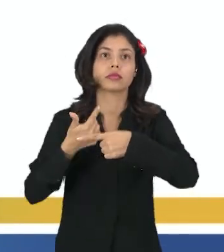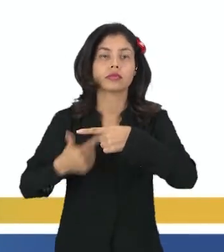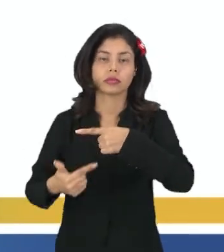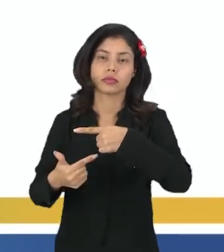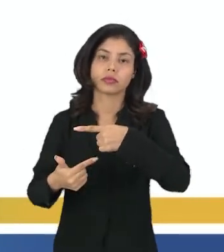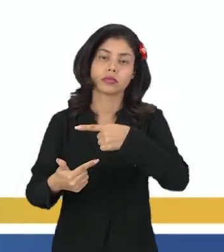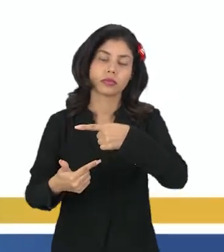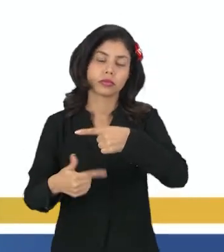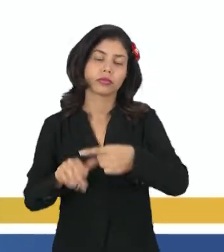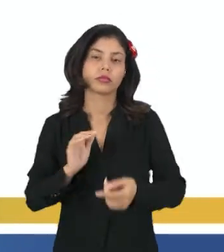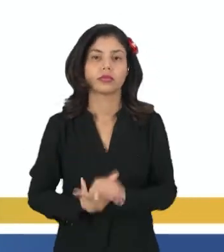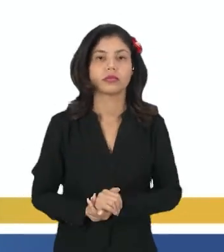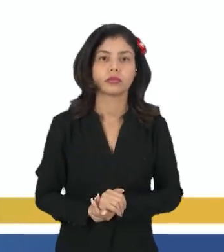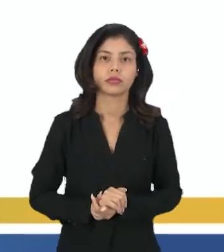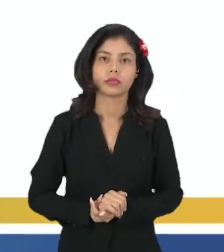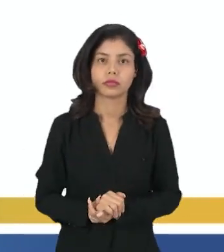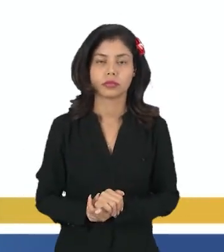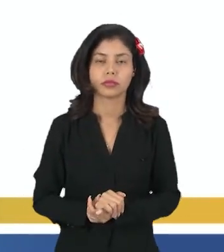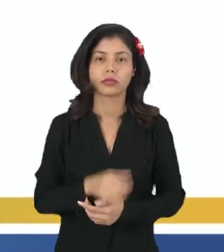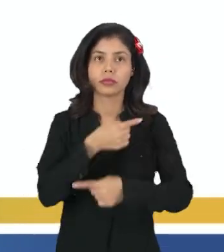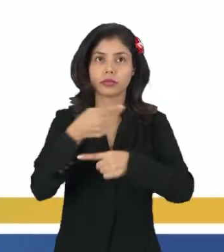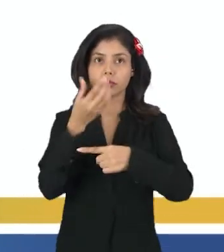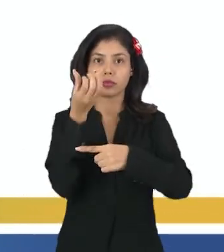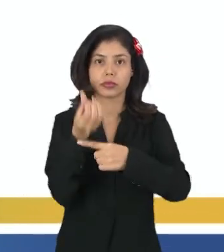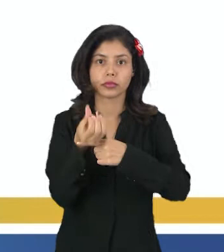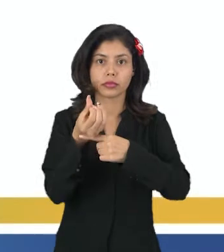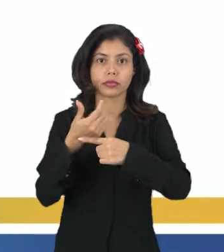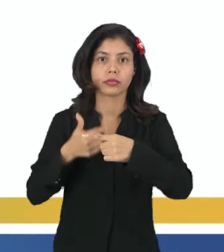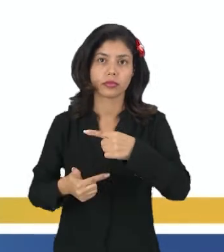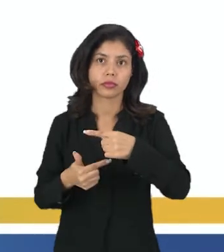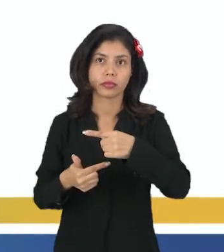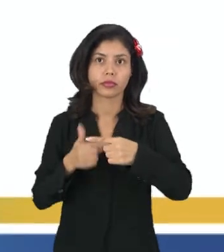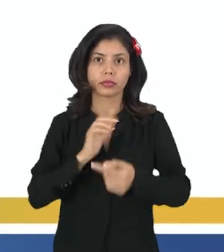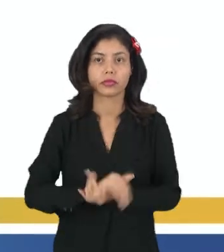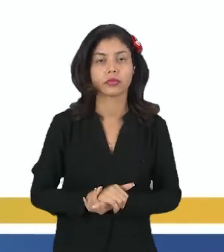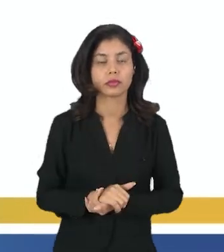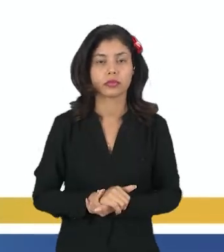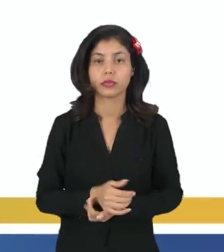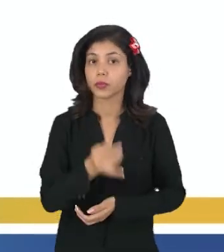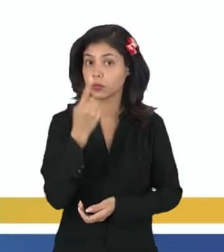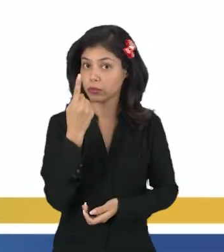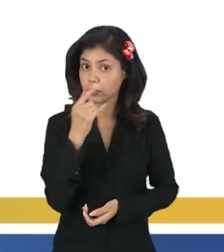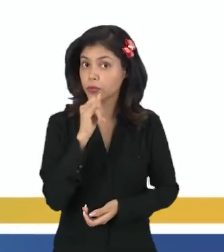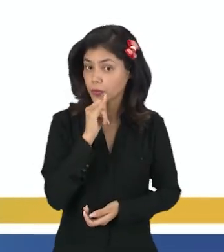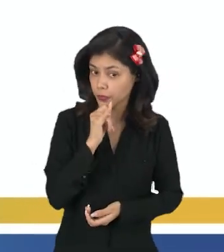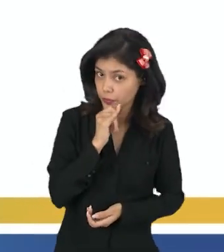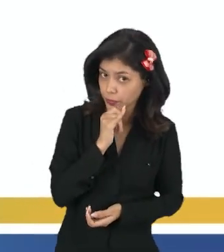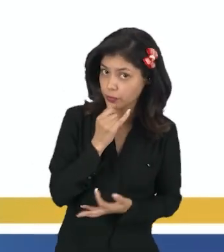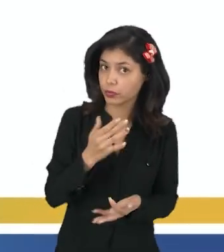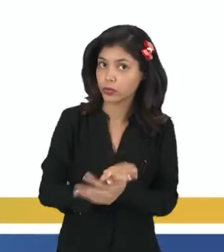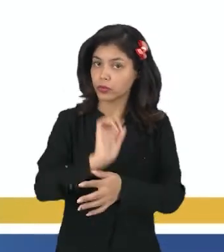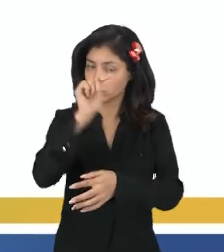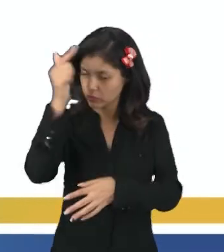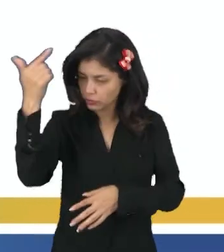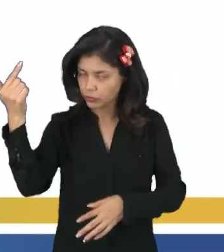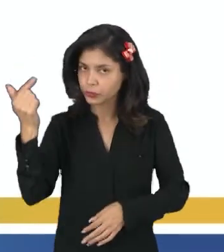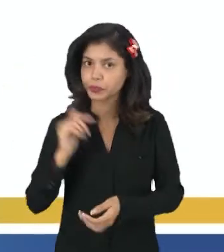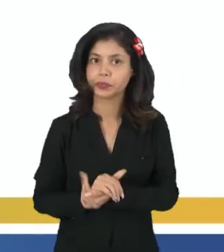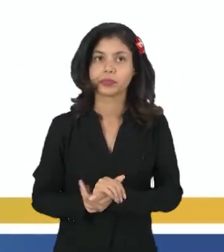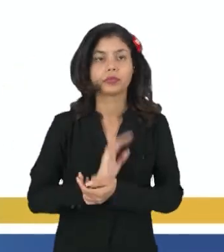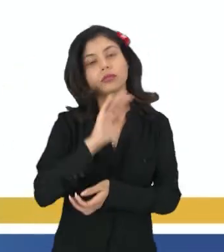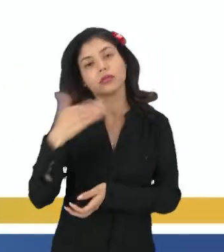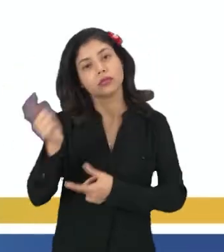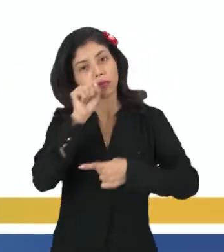eu consigo escrever na forma de fração ele é equivalente a menos seis meses um exemplo tá elas te outros né